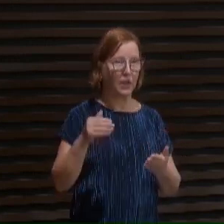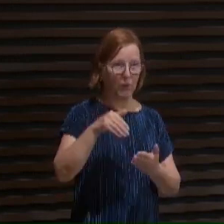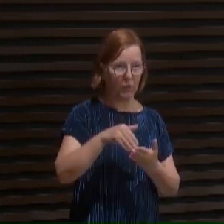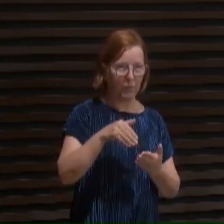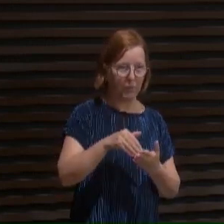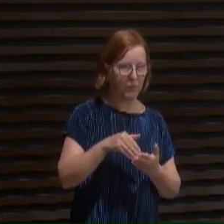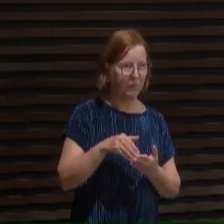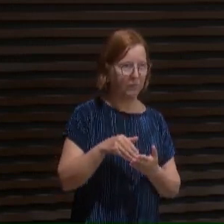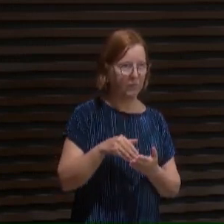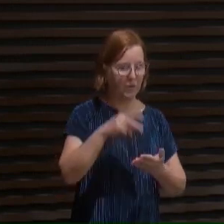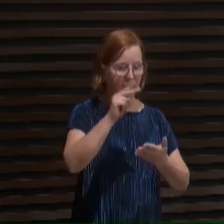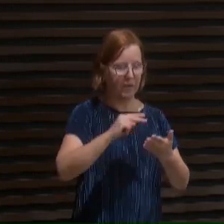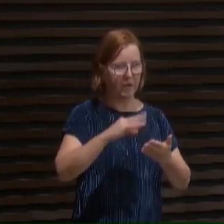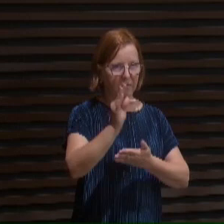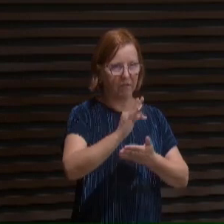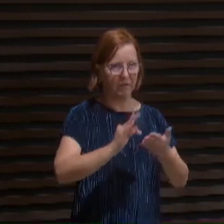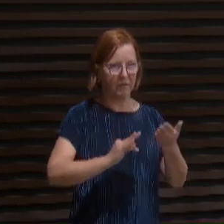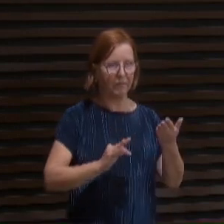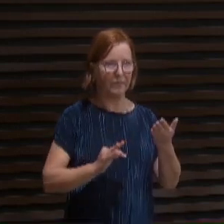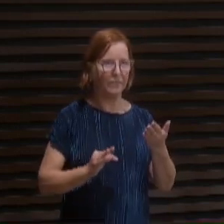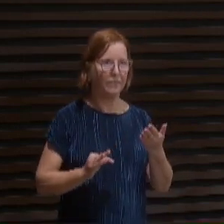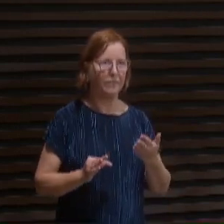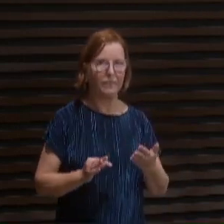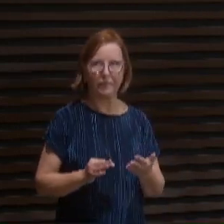eu quero ler um texto